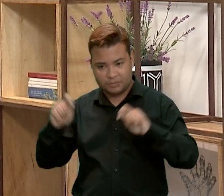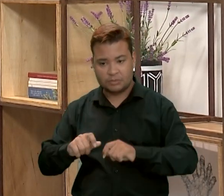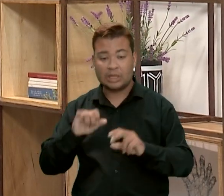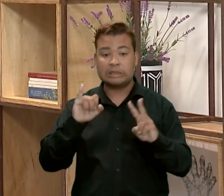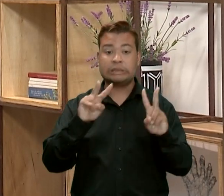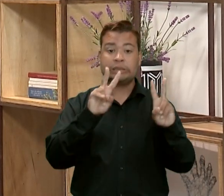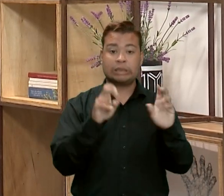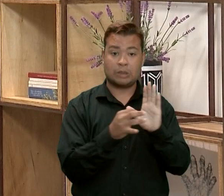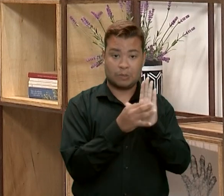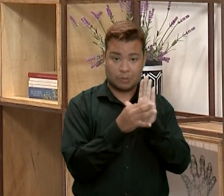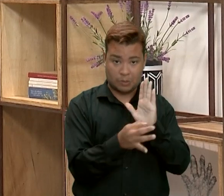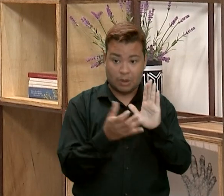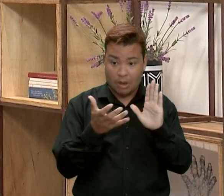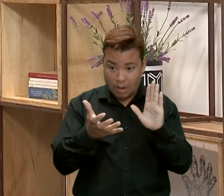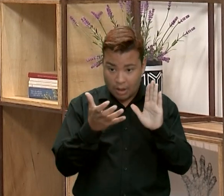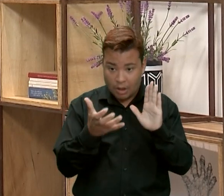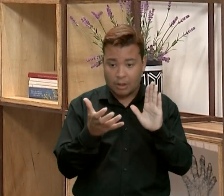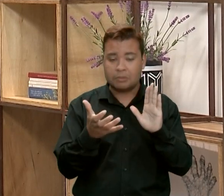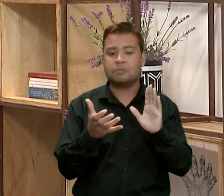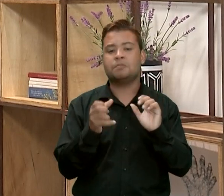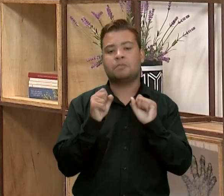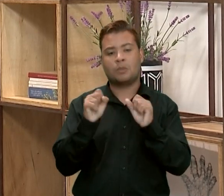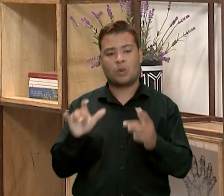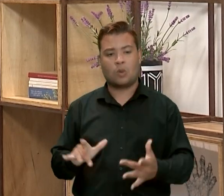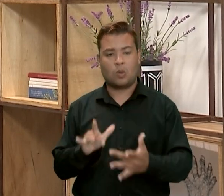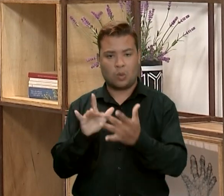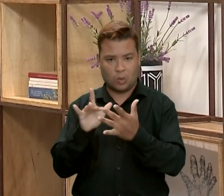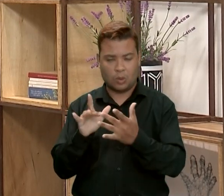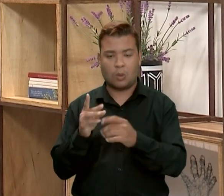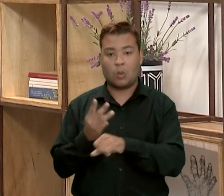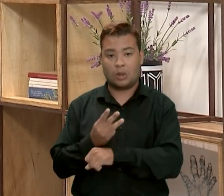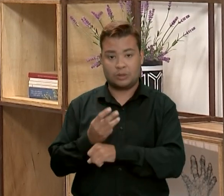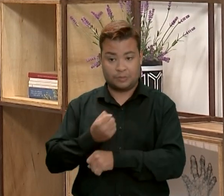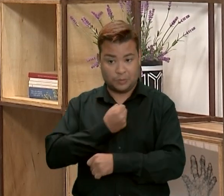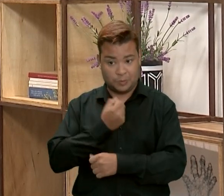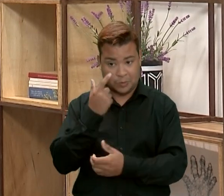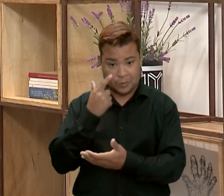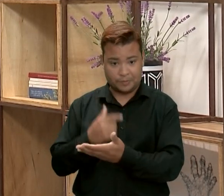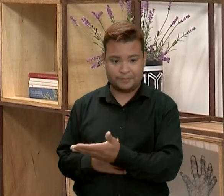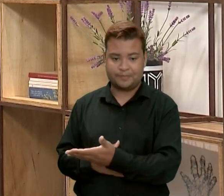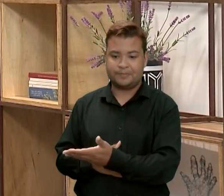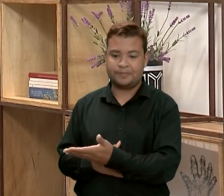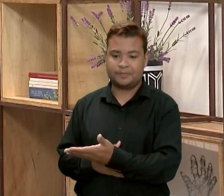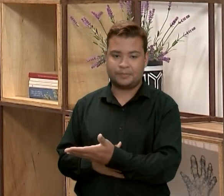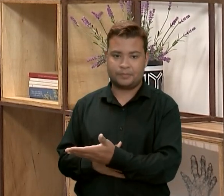pauta para a gente trazer aqui no Mundo UFG, entre em contato pelo WhatsApp